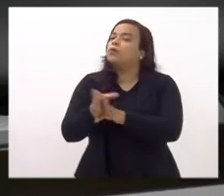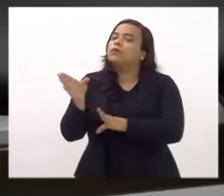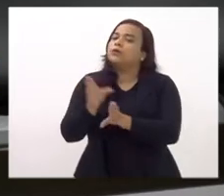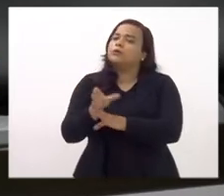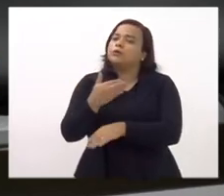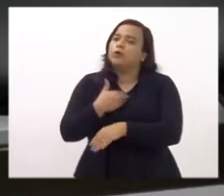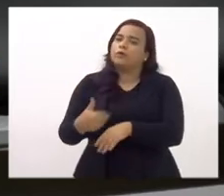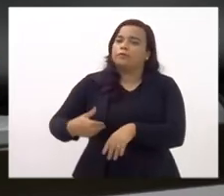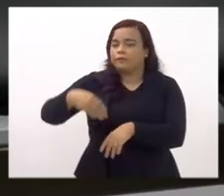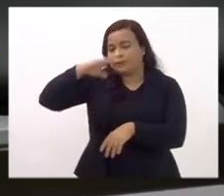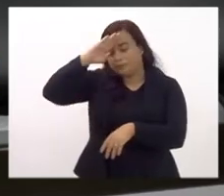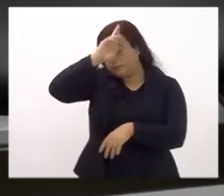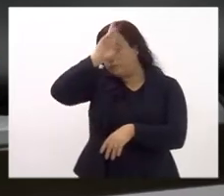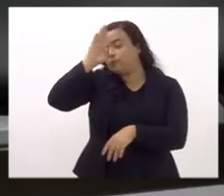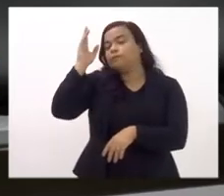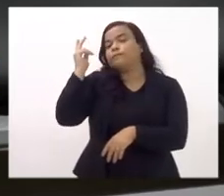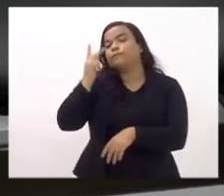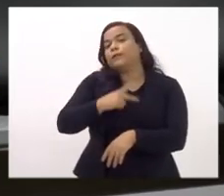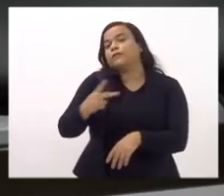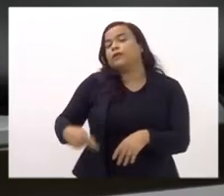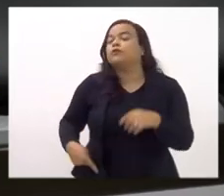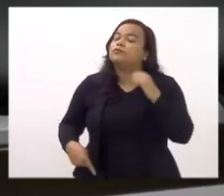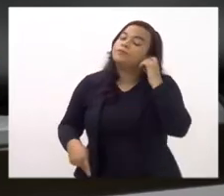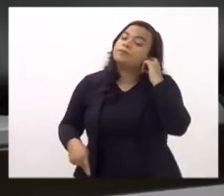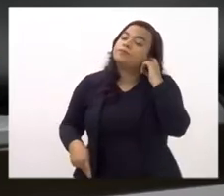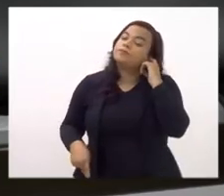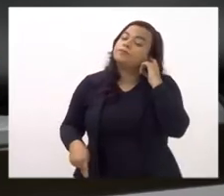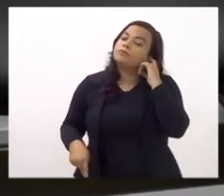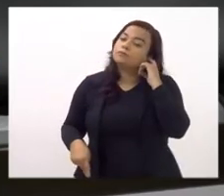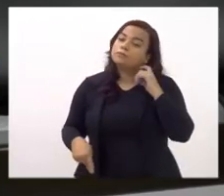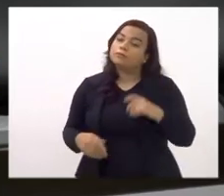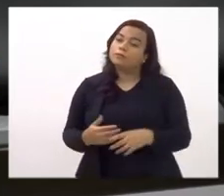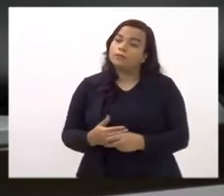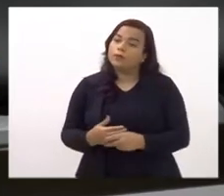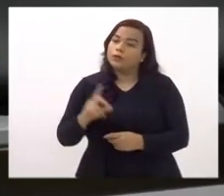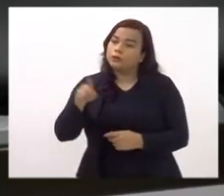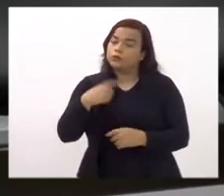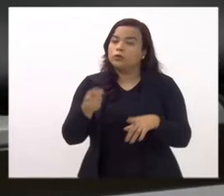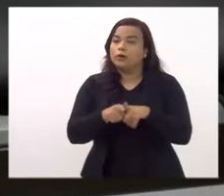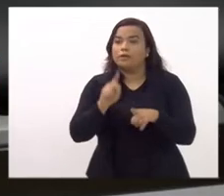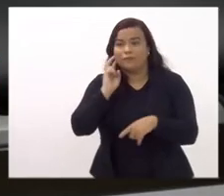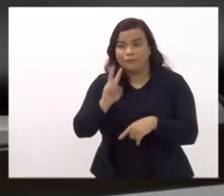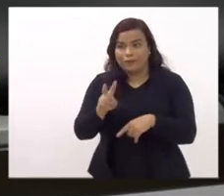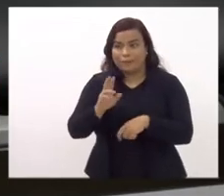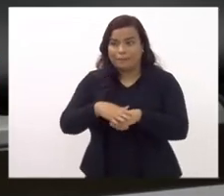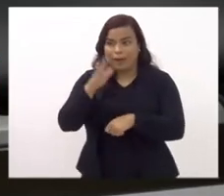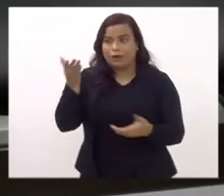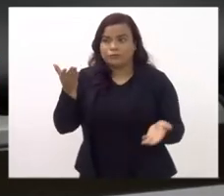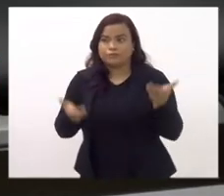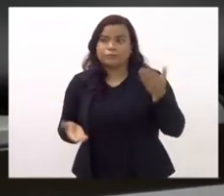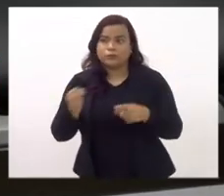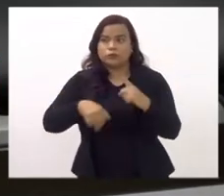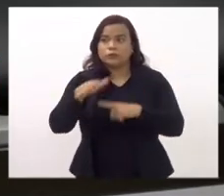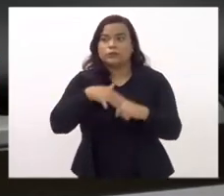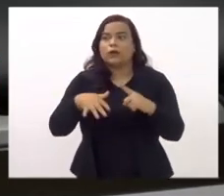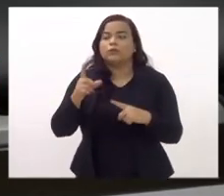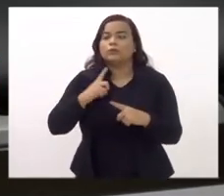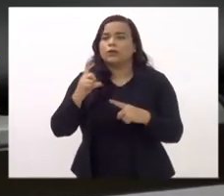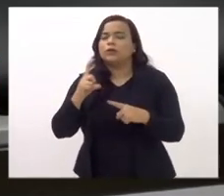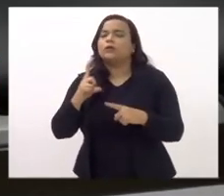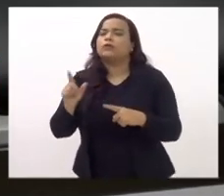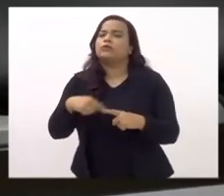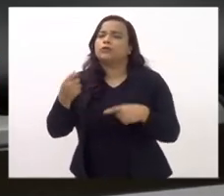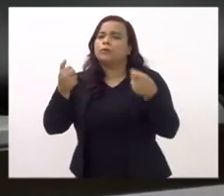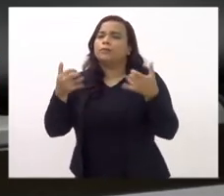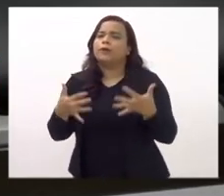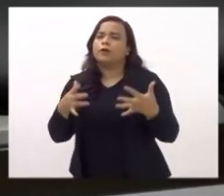governo Bolsonaro. E a gente vê o agravamento da desigualdade social também, né? A gente estava